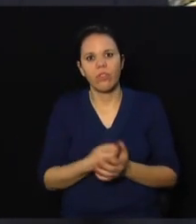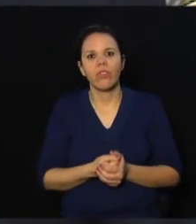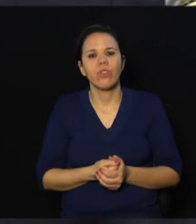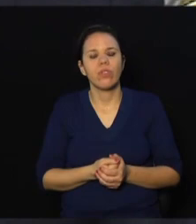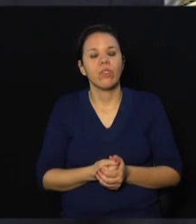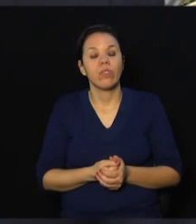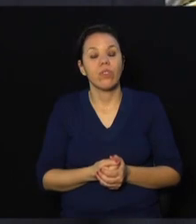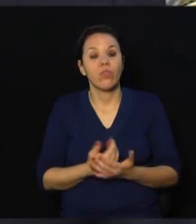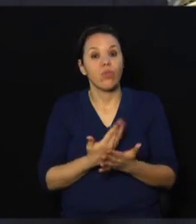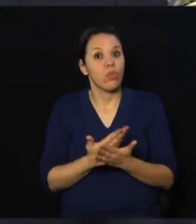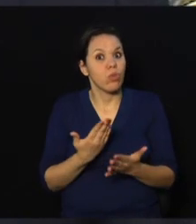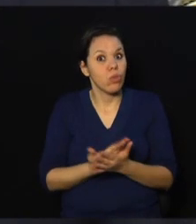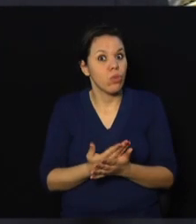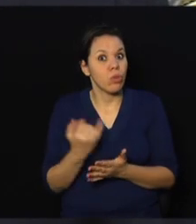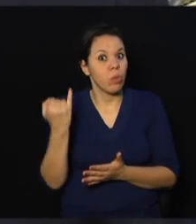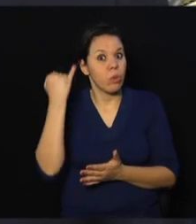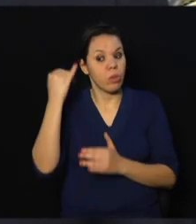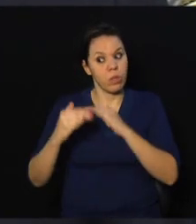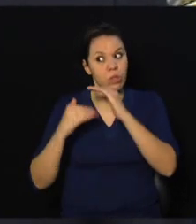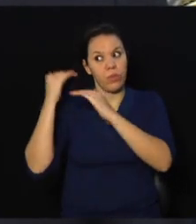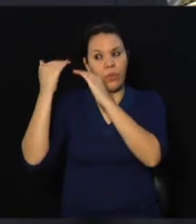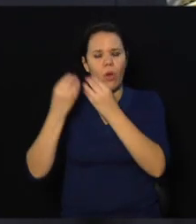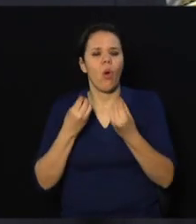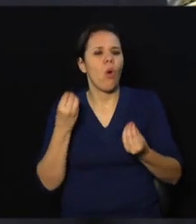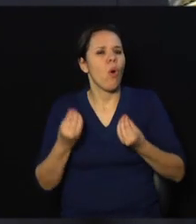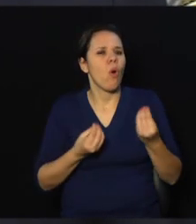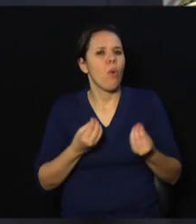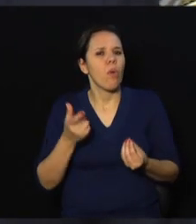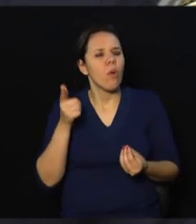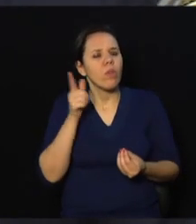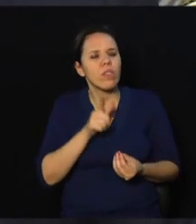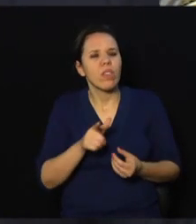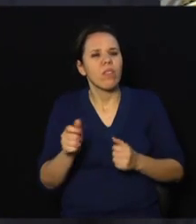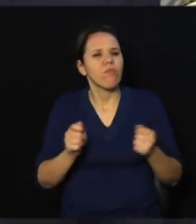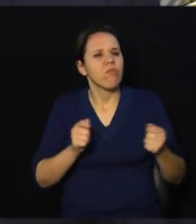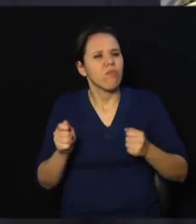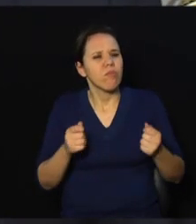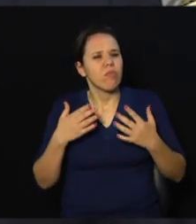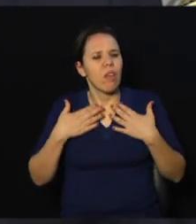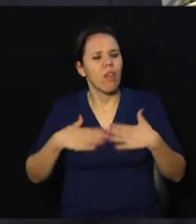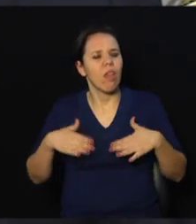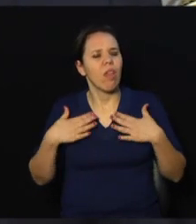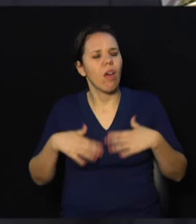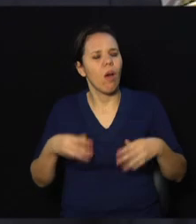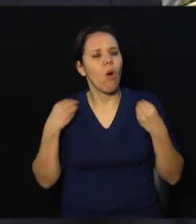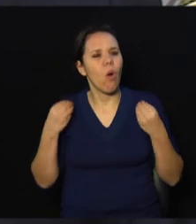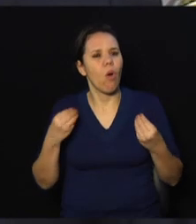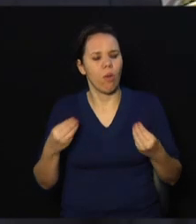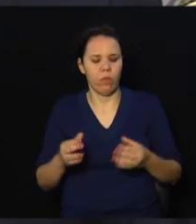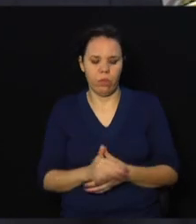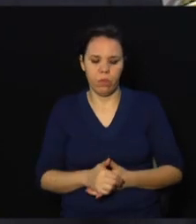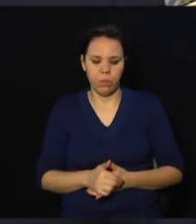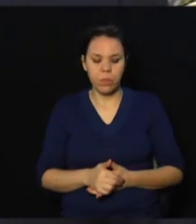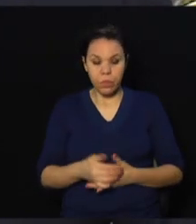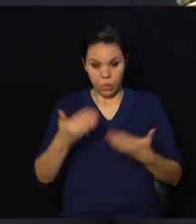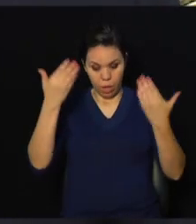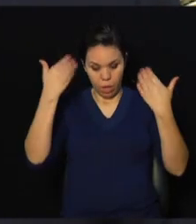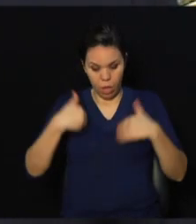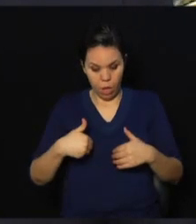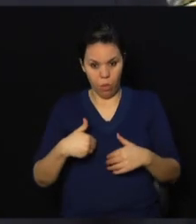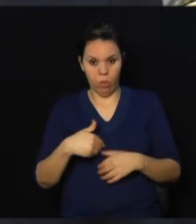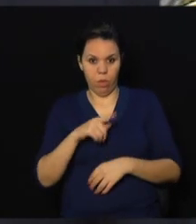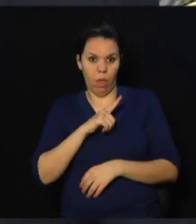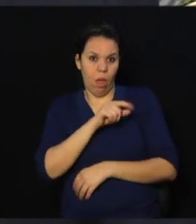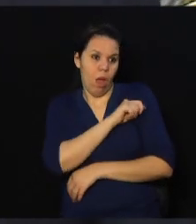muito importante que ele precisa desenvolver. Mas como buscar essa serenidade? Isso. Uma coisa que eu sempre costumo dizer para os